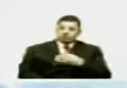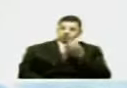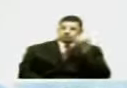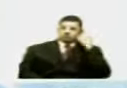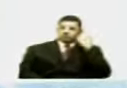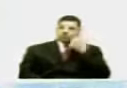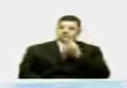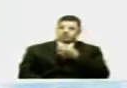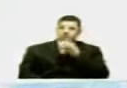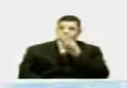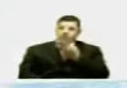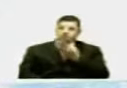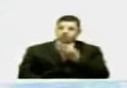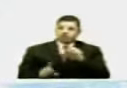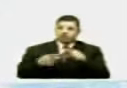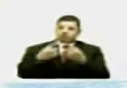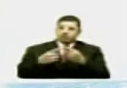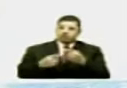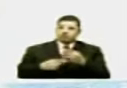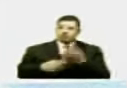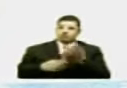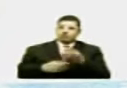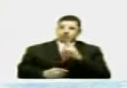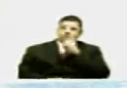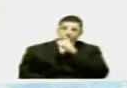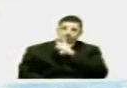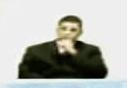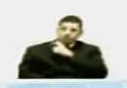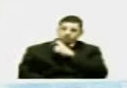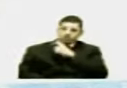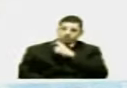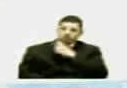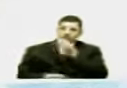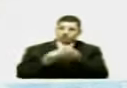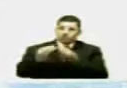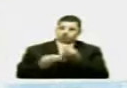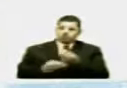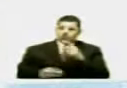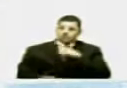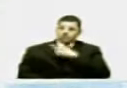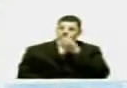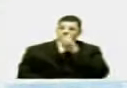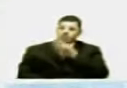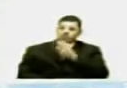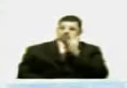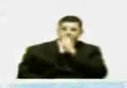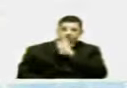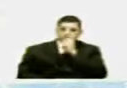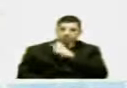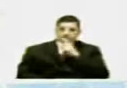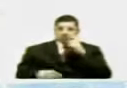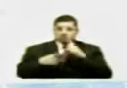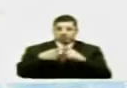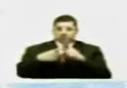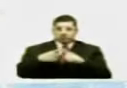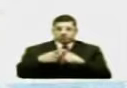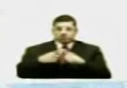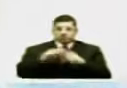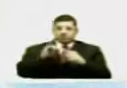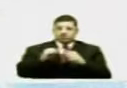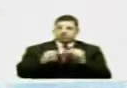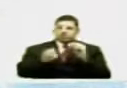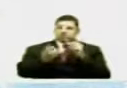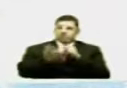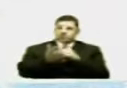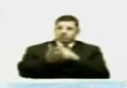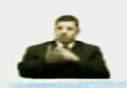enganação. Mas mais do que uma mentira. Ainda bem que ela é uma mentira. Porque se ela